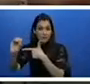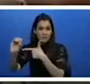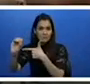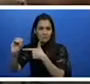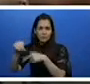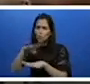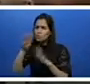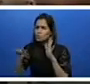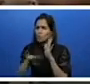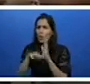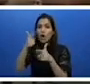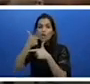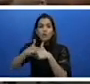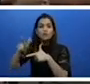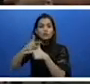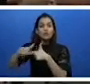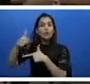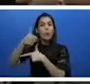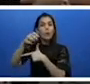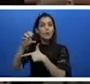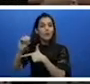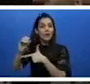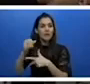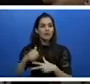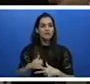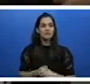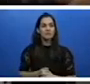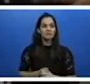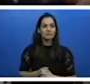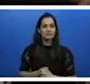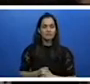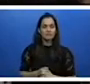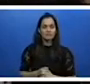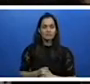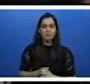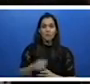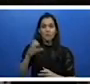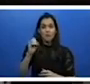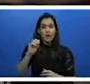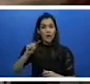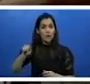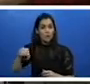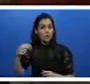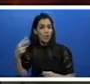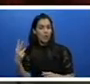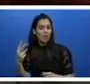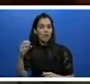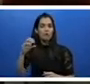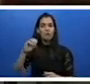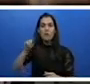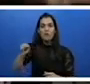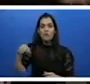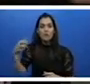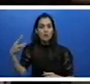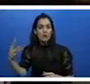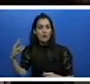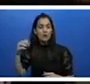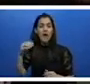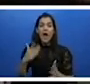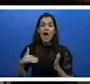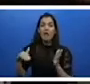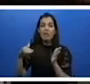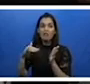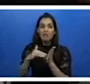Ó, 1 décimo, 2 décimos, 3 décimos, 4, até o 9 décimos.